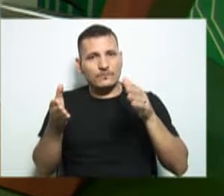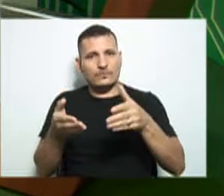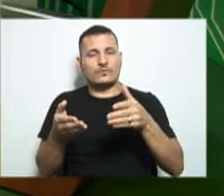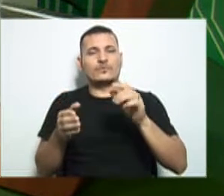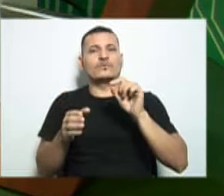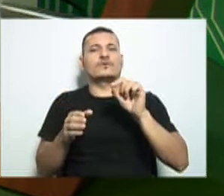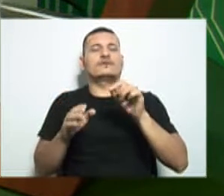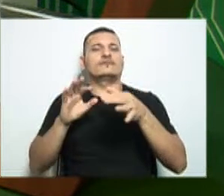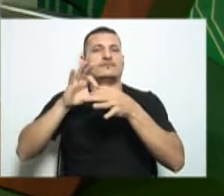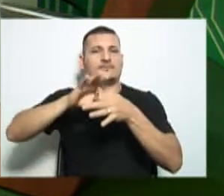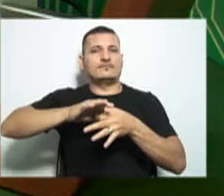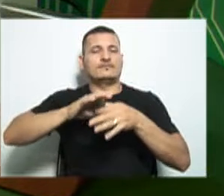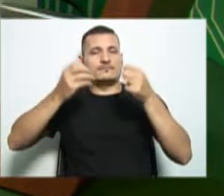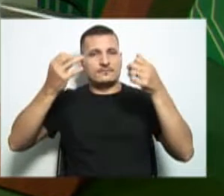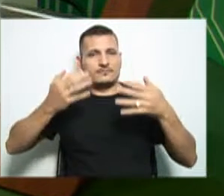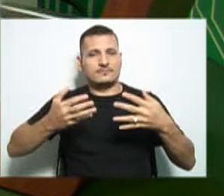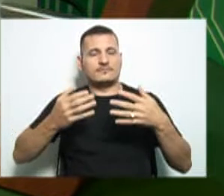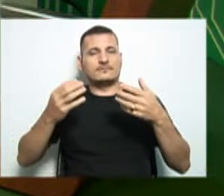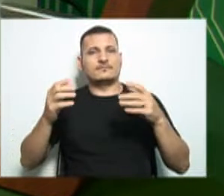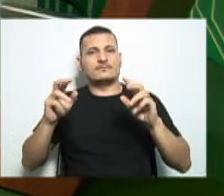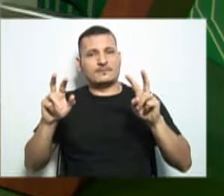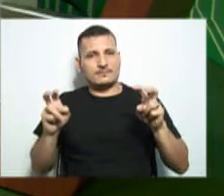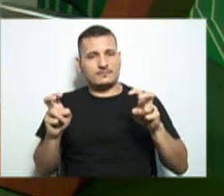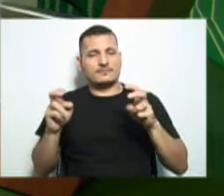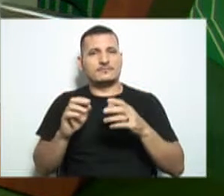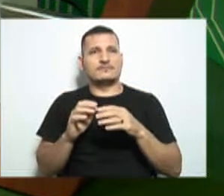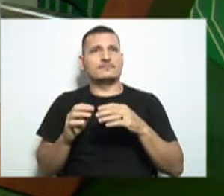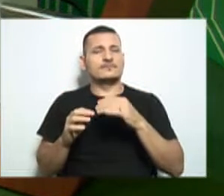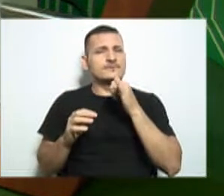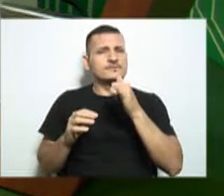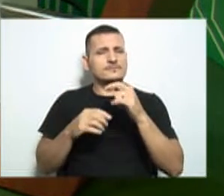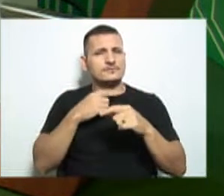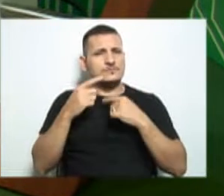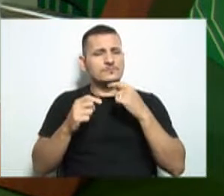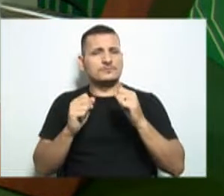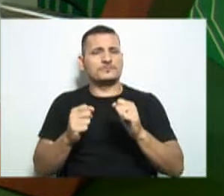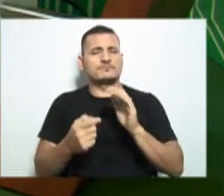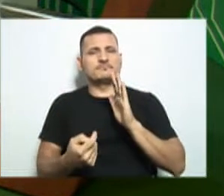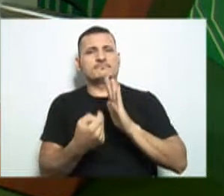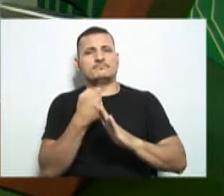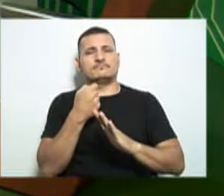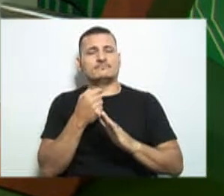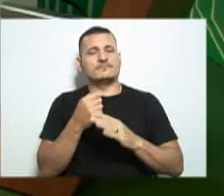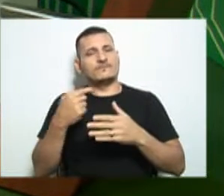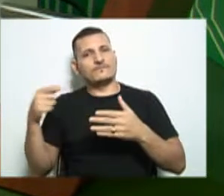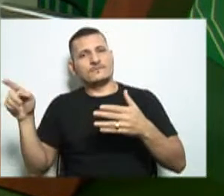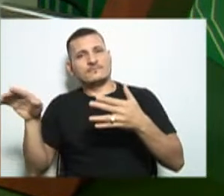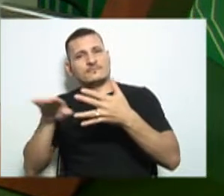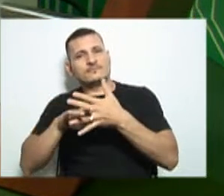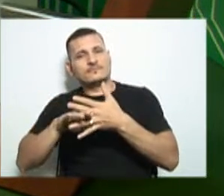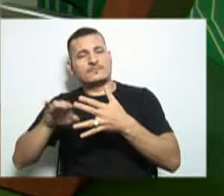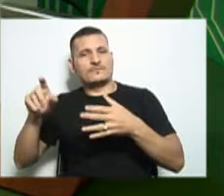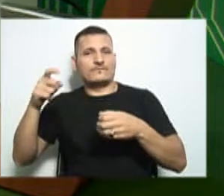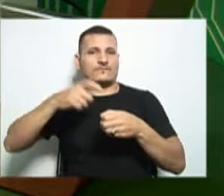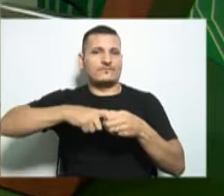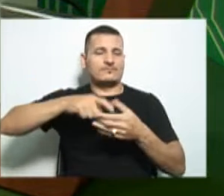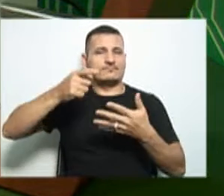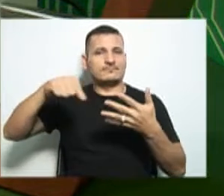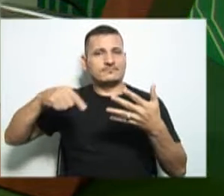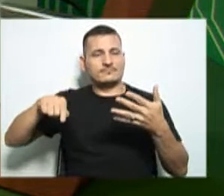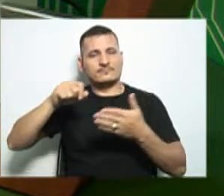nós trabalhamos aqui a fundo, tá bom? Mas qualquer dúvida pode mandar aqui no chat e daqui a pouquinho a gente volta com a correção da